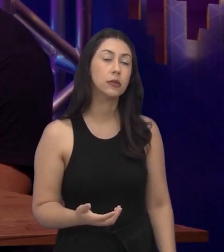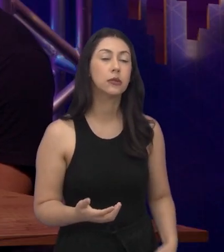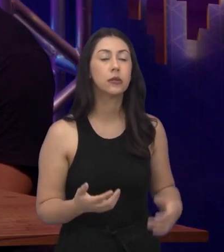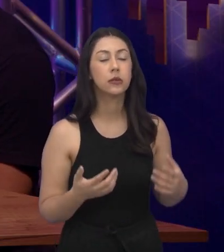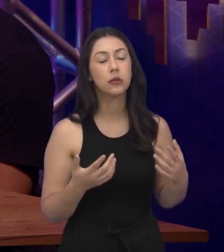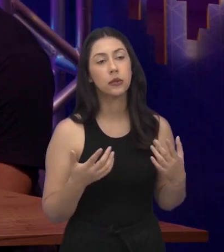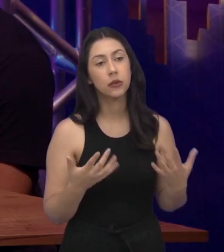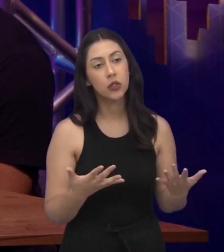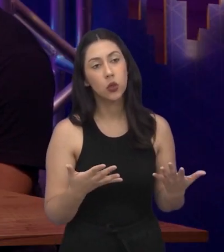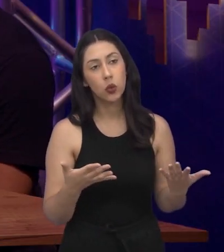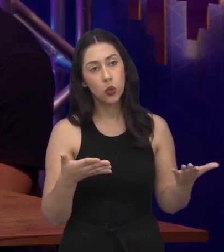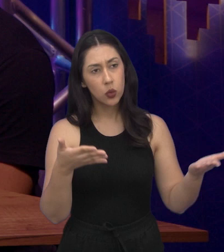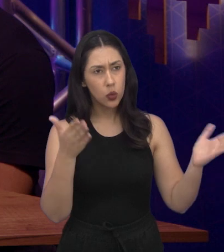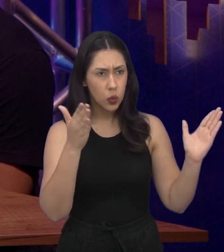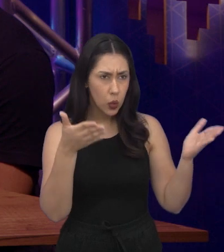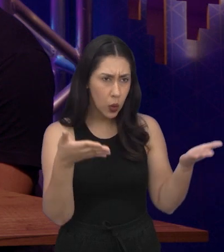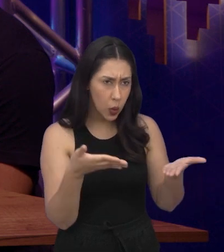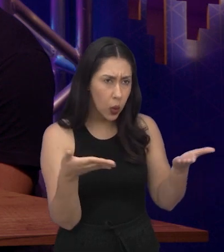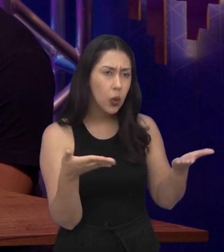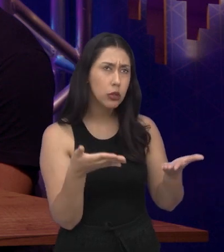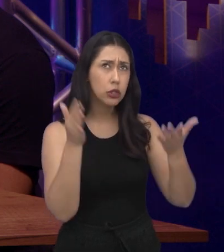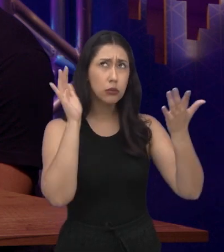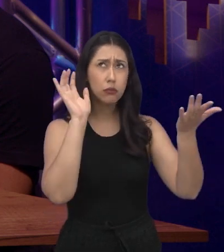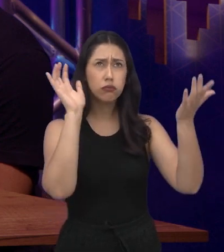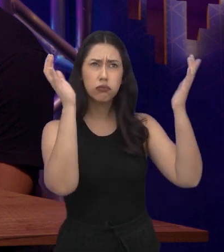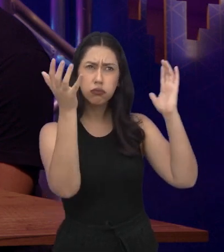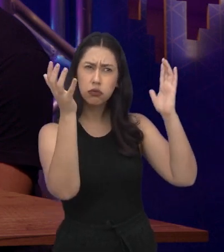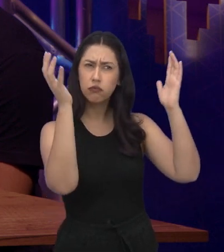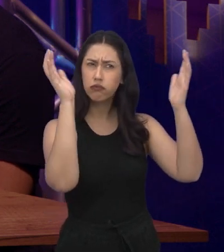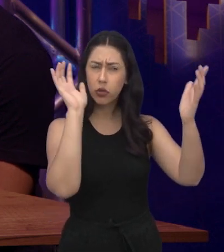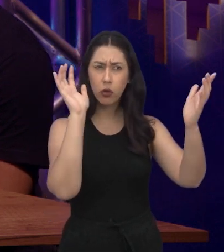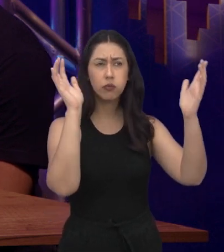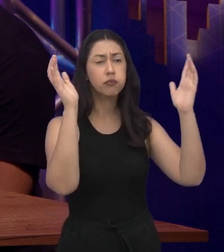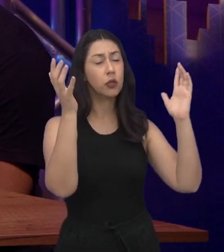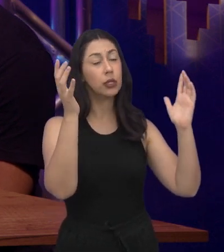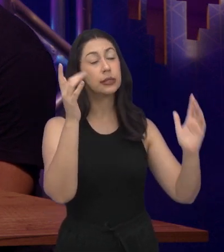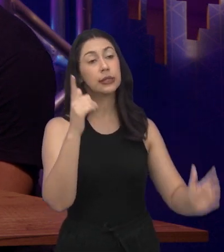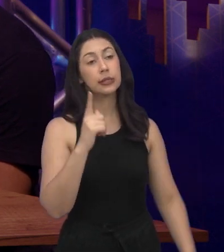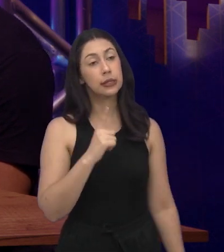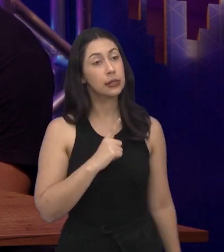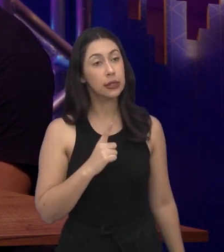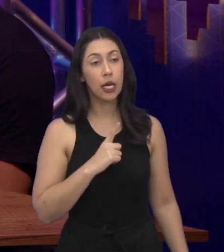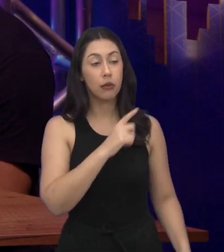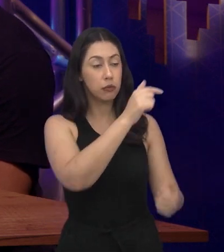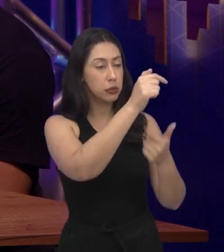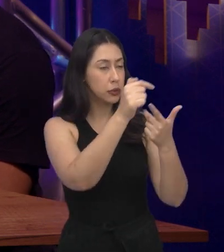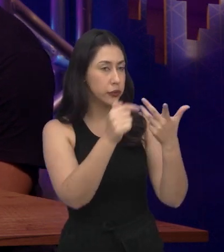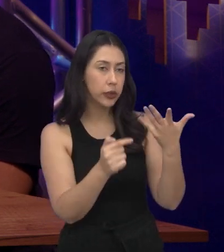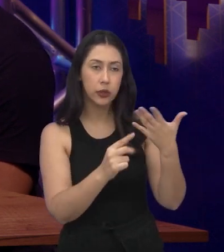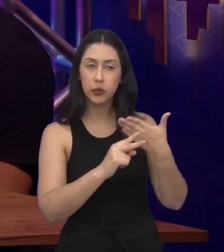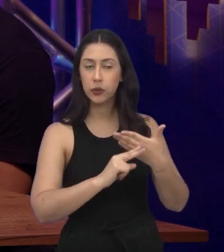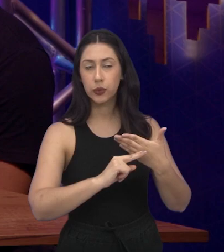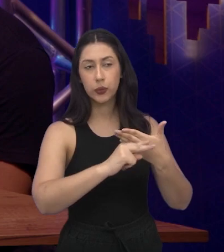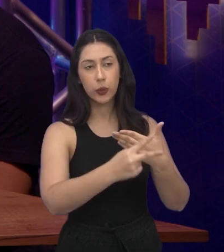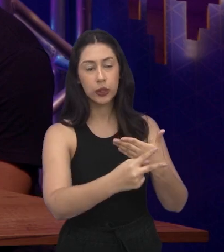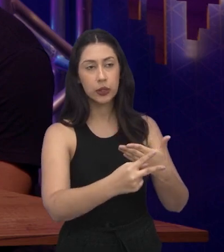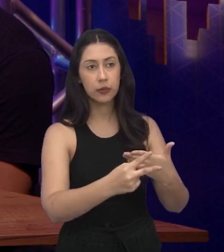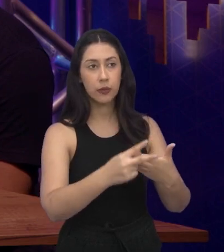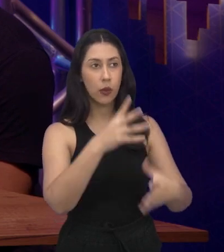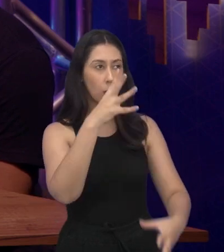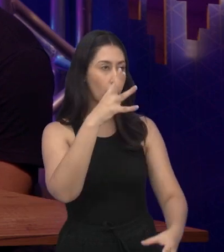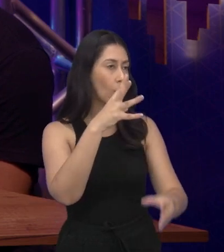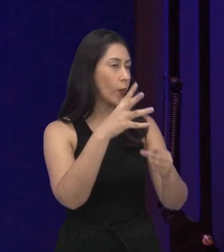né, nesse estágio em que a gente está, então, de mudança climática, a gente tem diversas consequências, né?